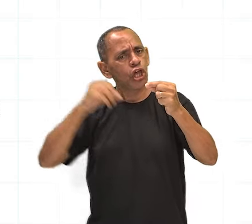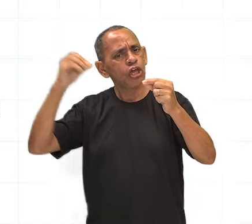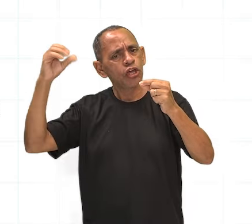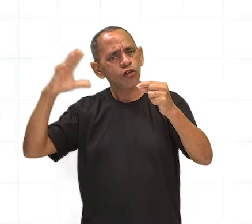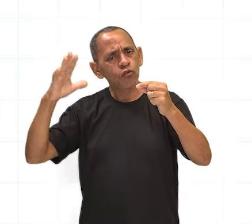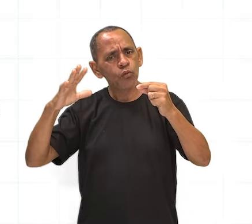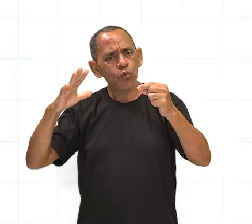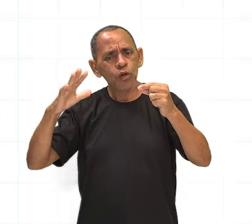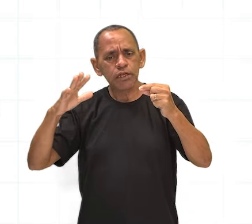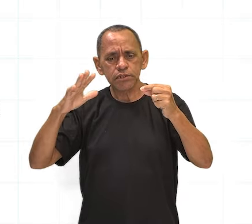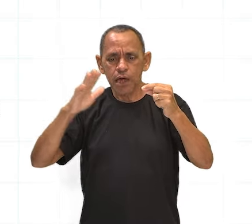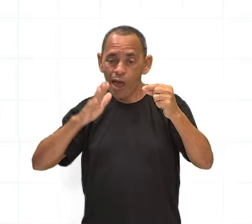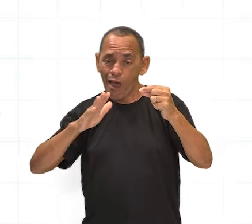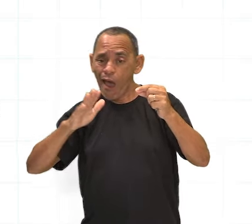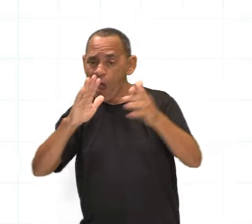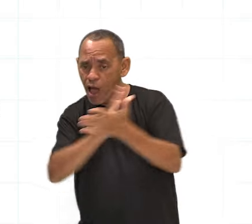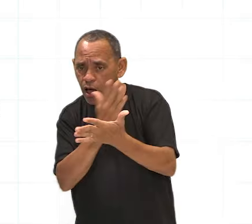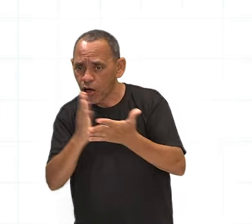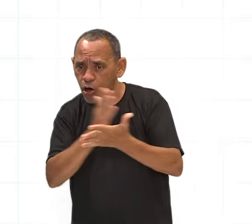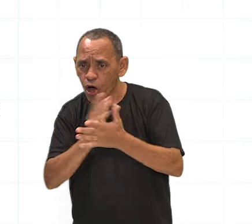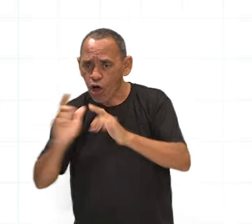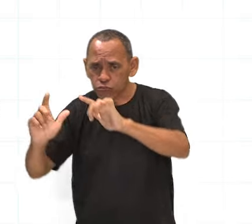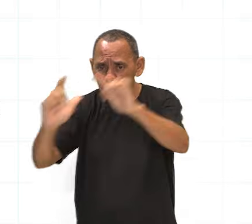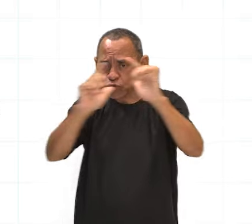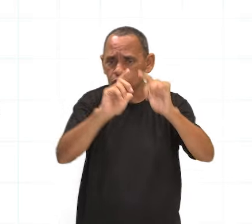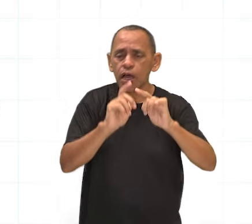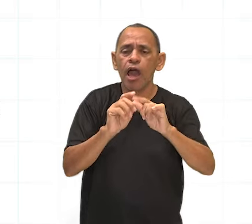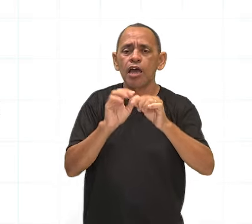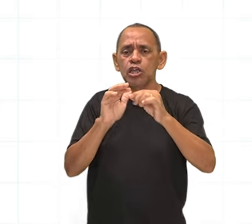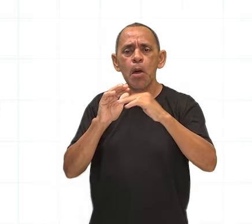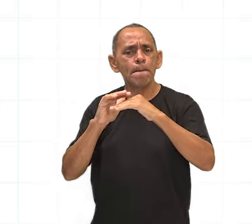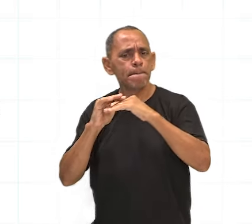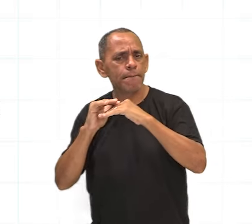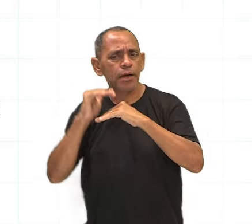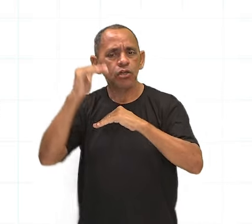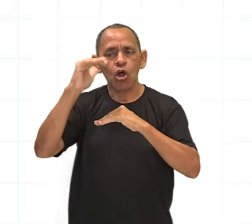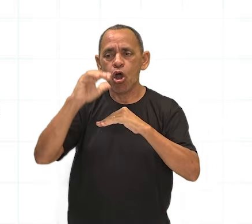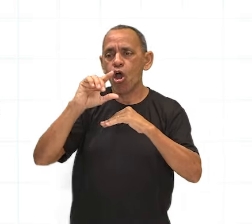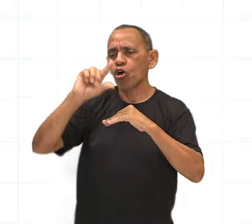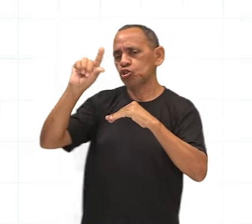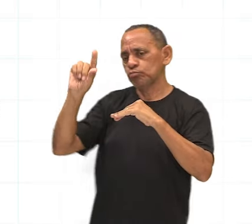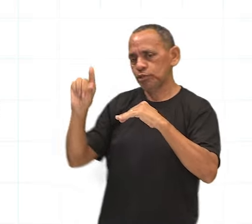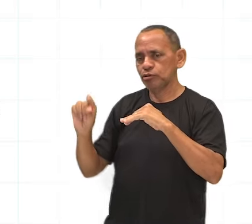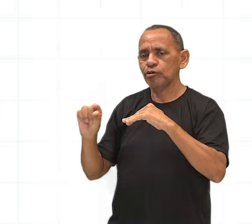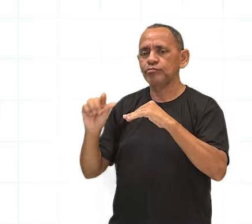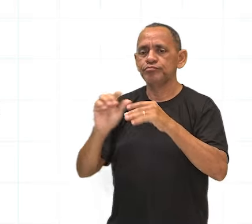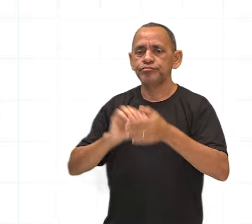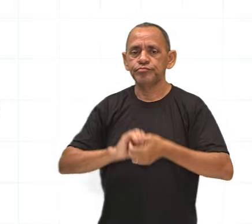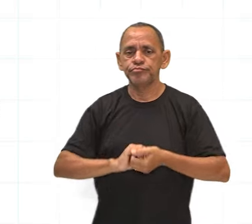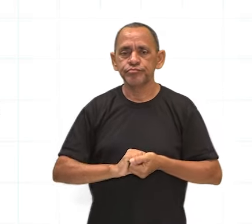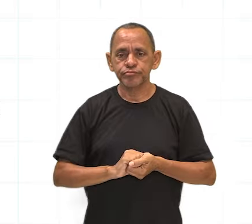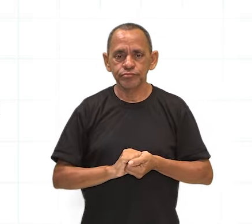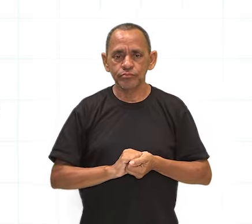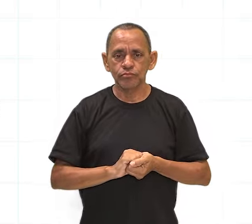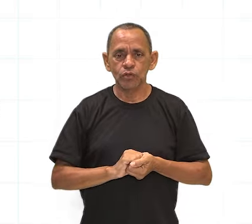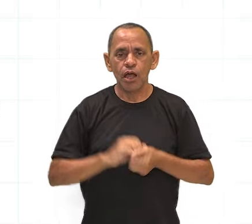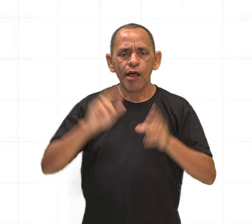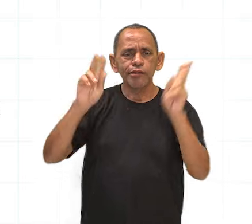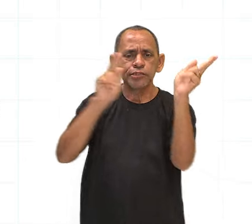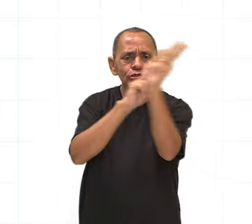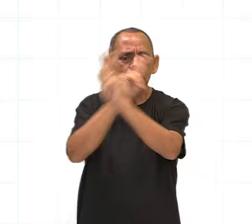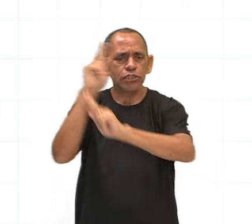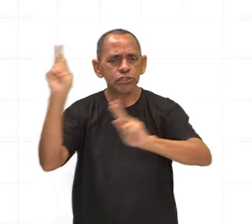se organiza em células de deslocamento de ar. É o processo de movimentação do ar ou das